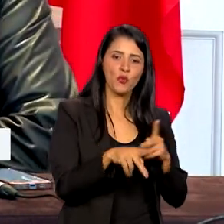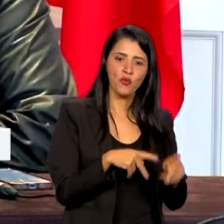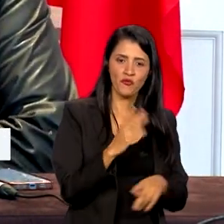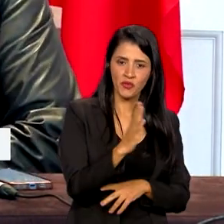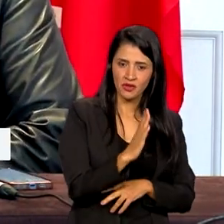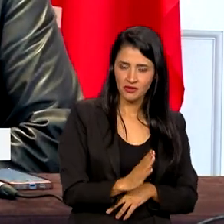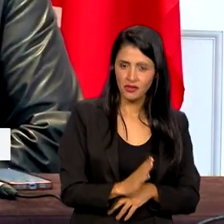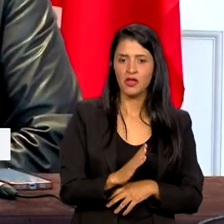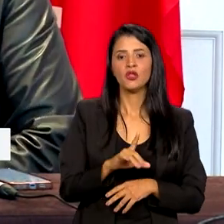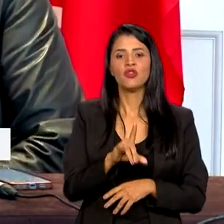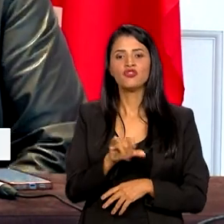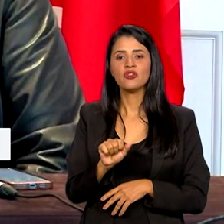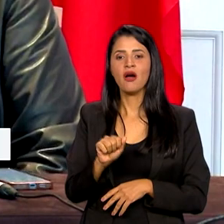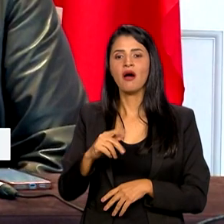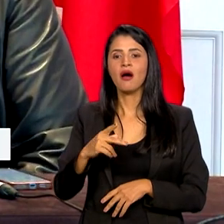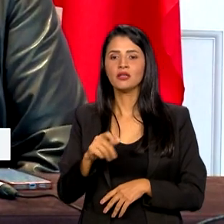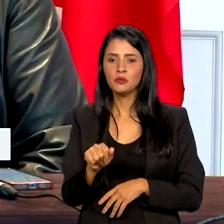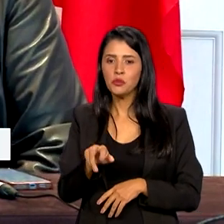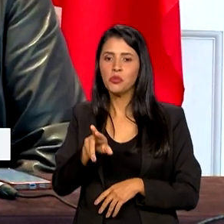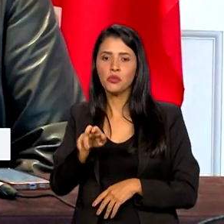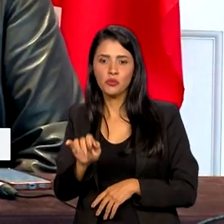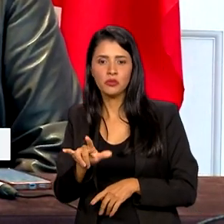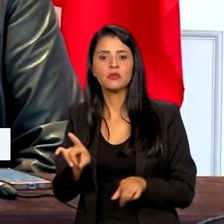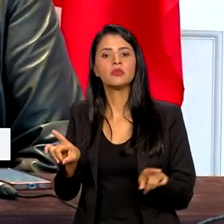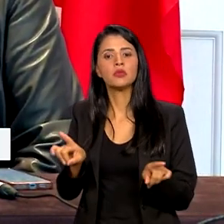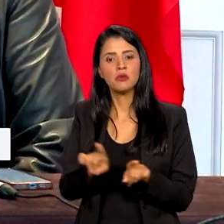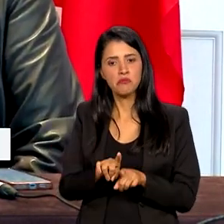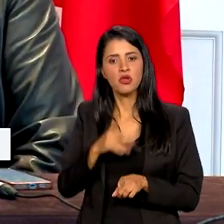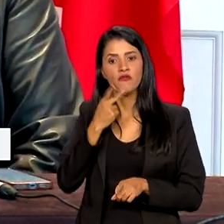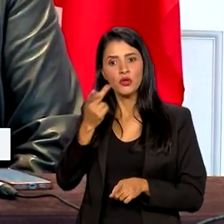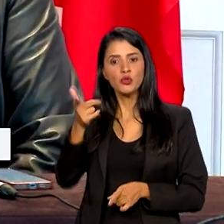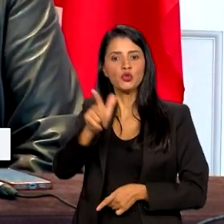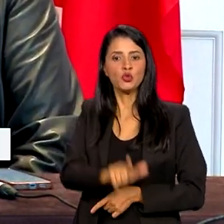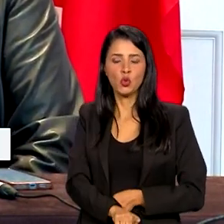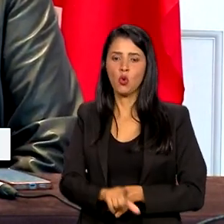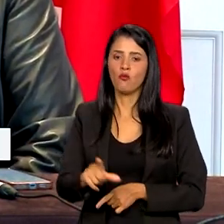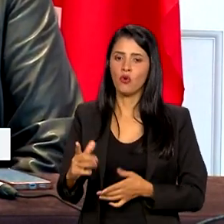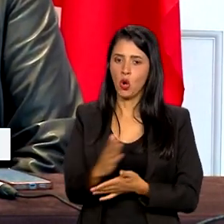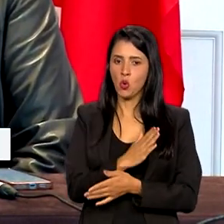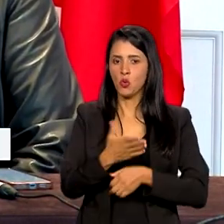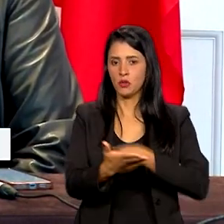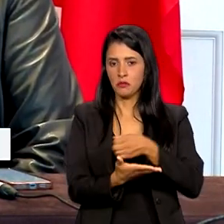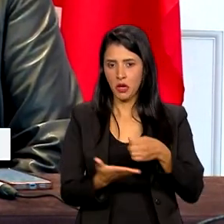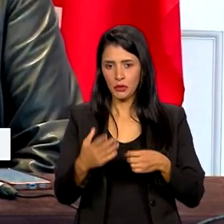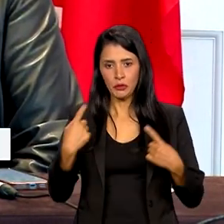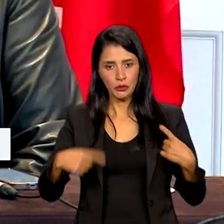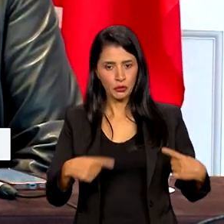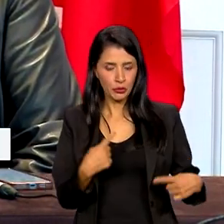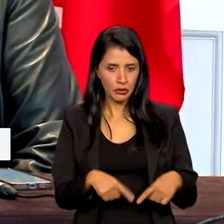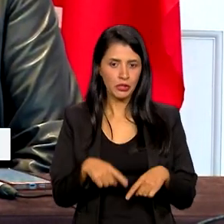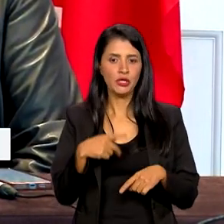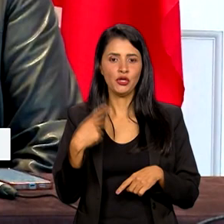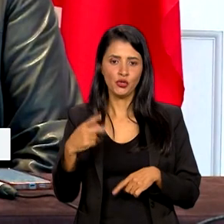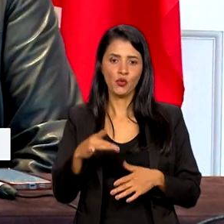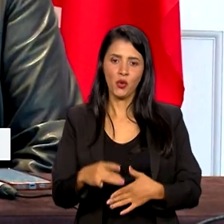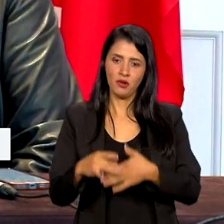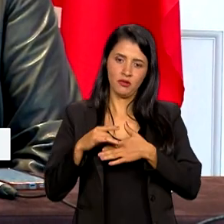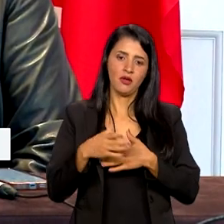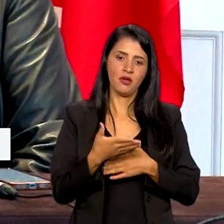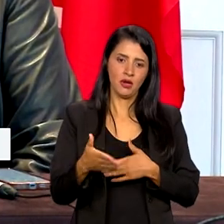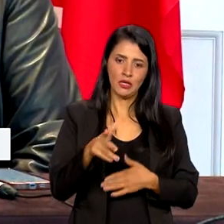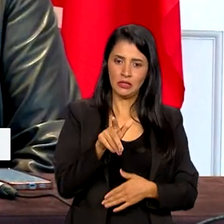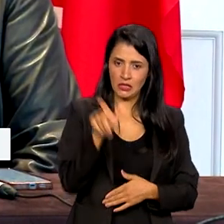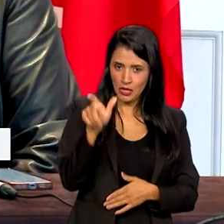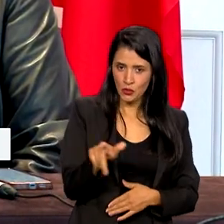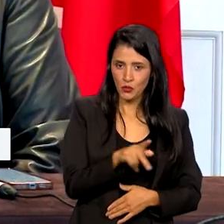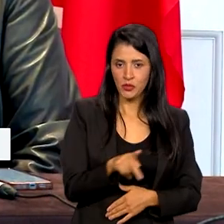diáspora, e também para reafirmar alguns princípios políticos e conduzidos do presidente Lula. E